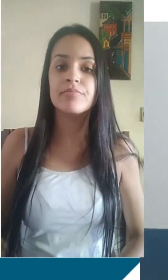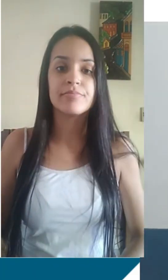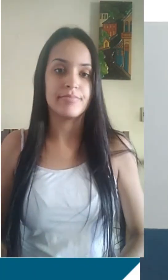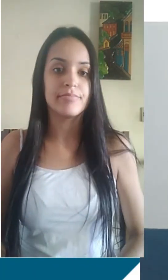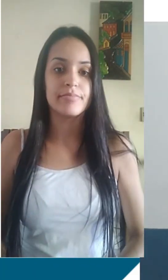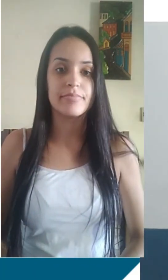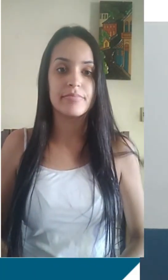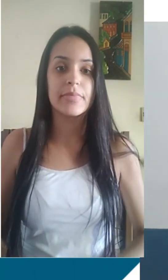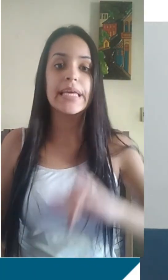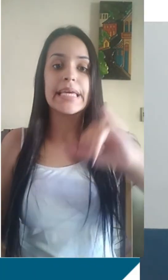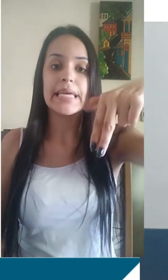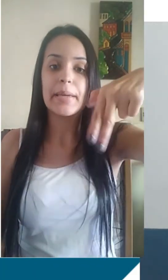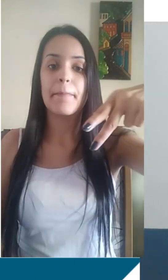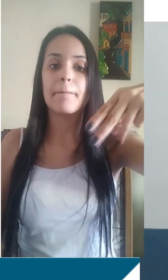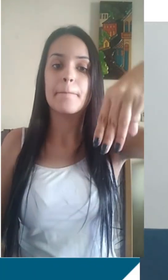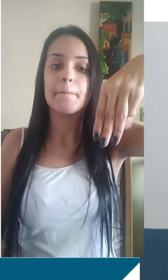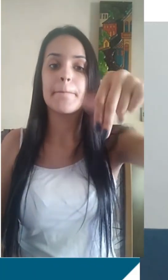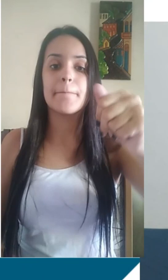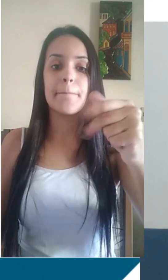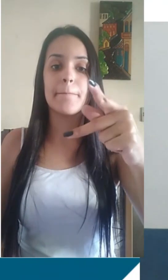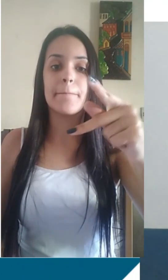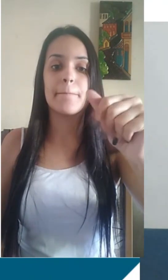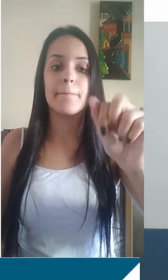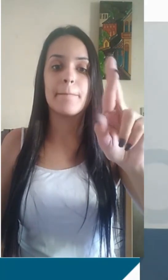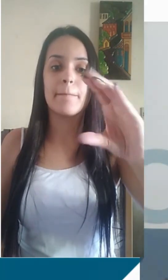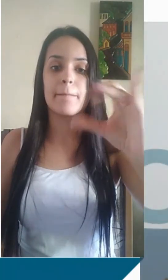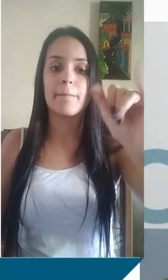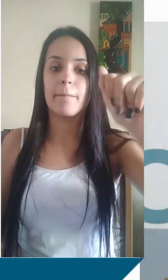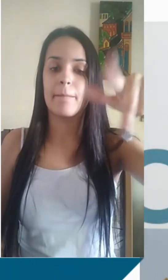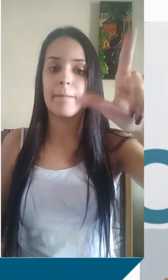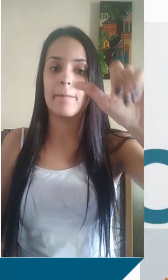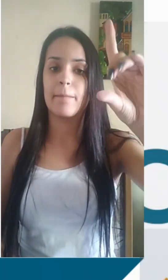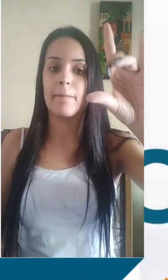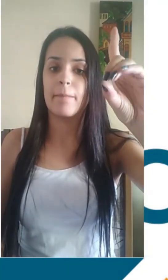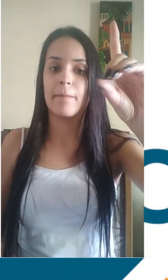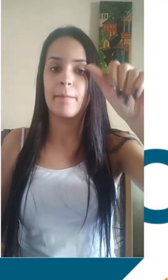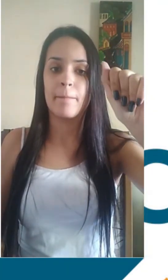da apostila e qualquer dúvida, procure o mediador do seu polo.